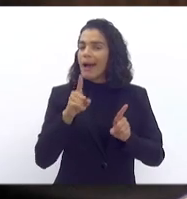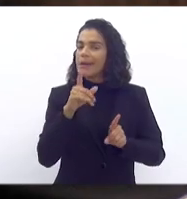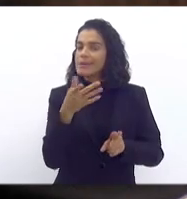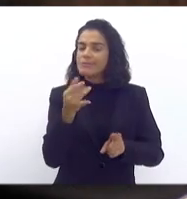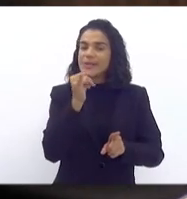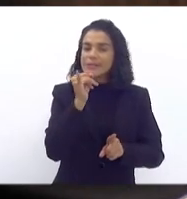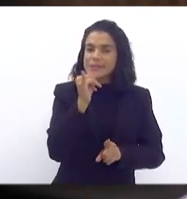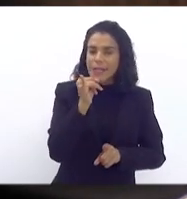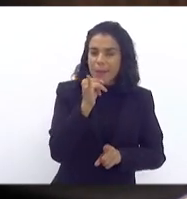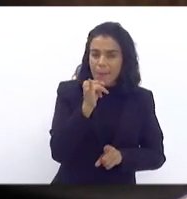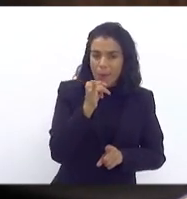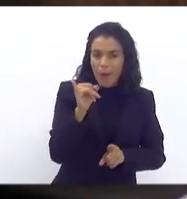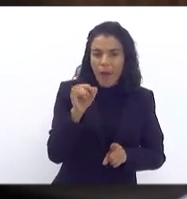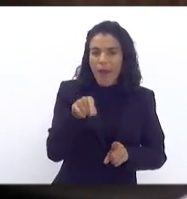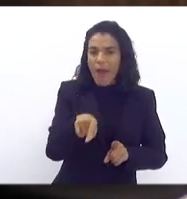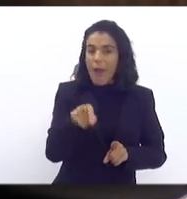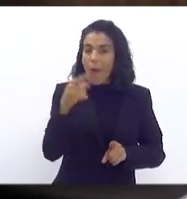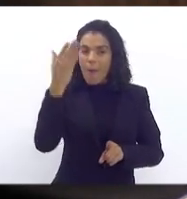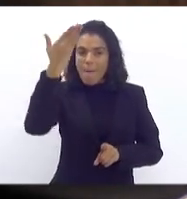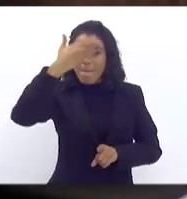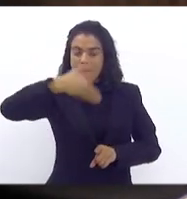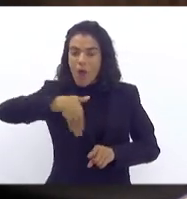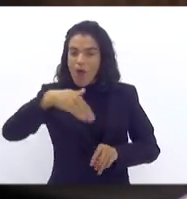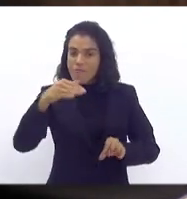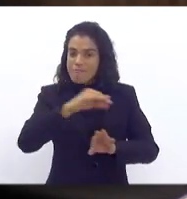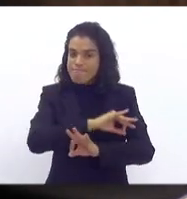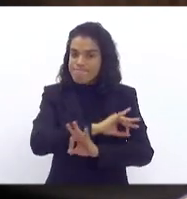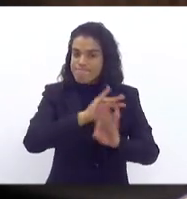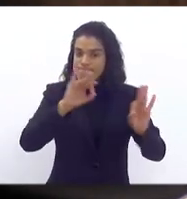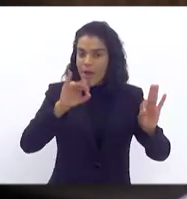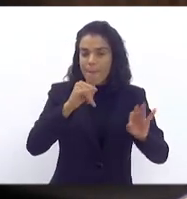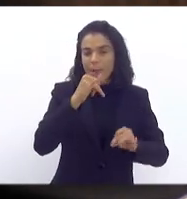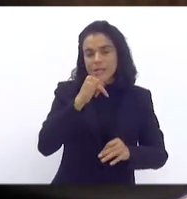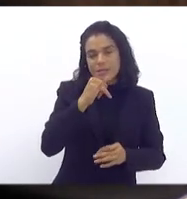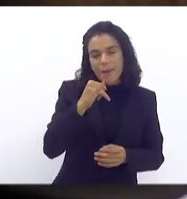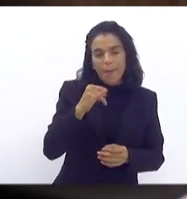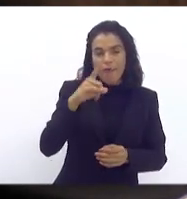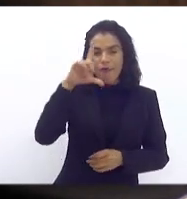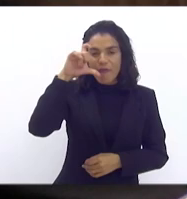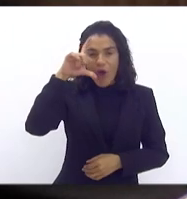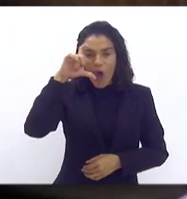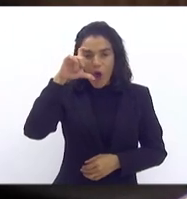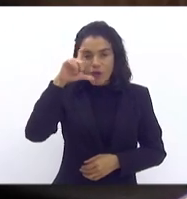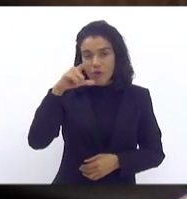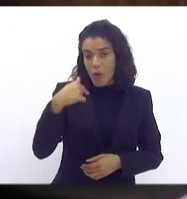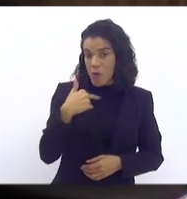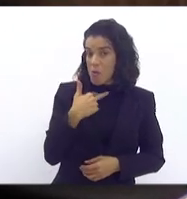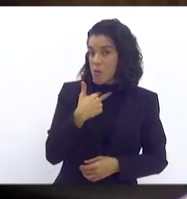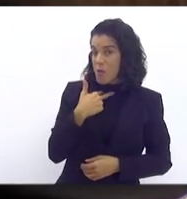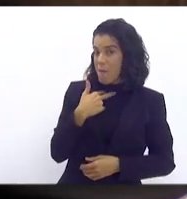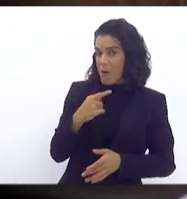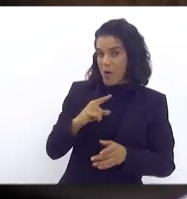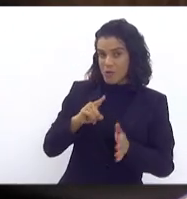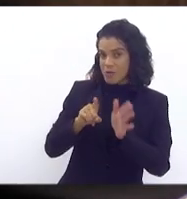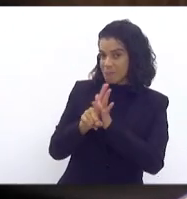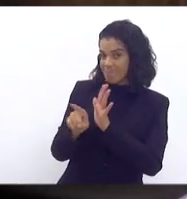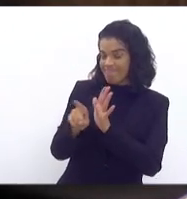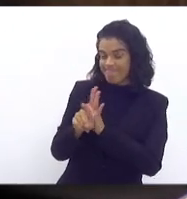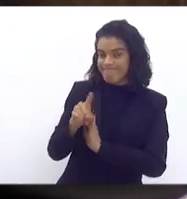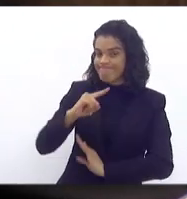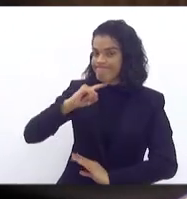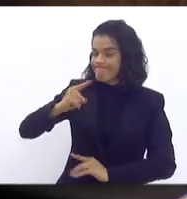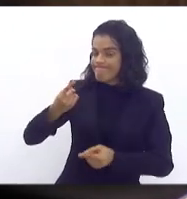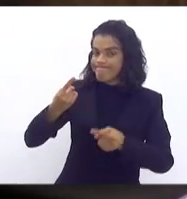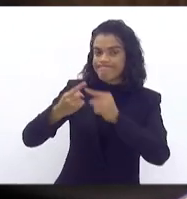é inatacável quando eu tenho um reconhecimento fotográfico que eu não posso questionar eh e